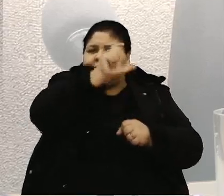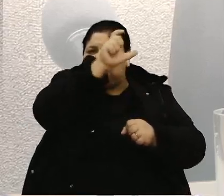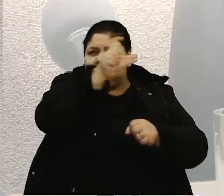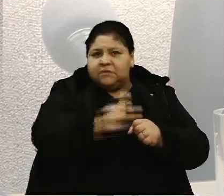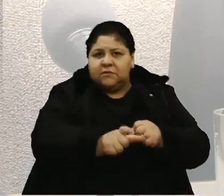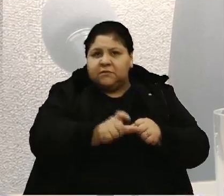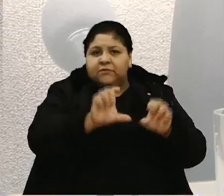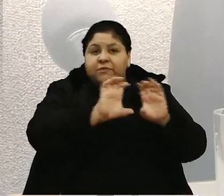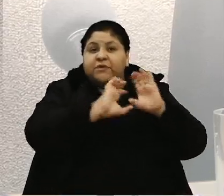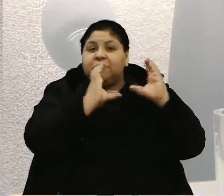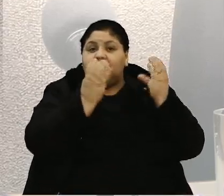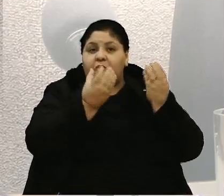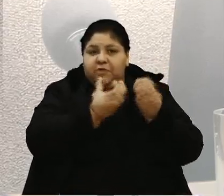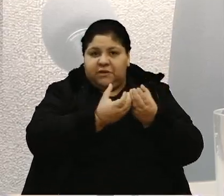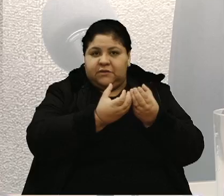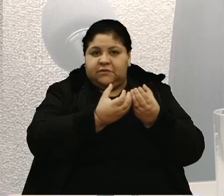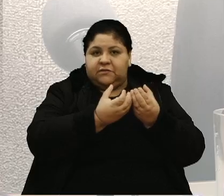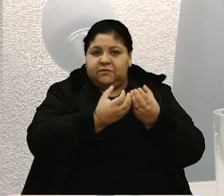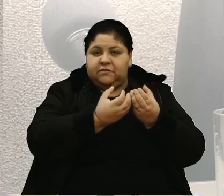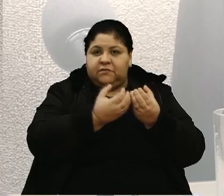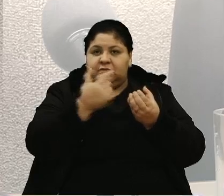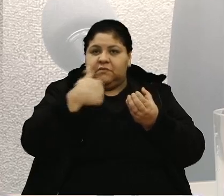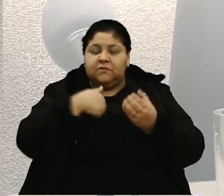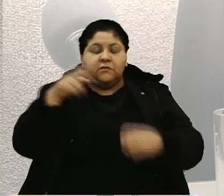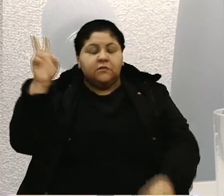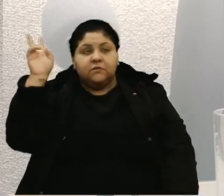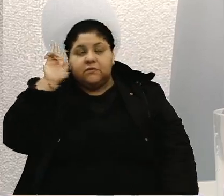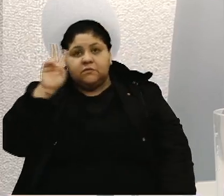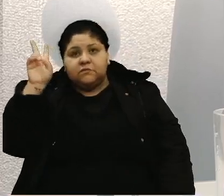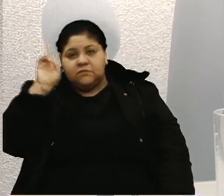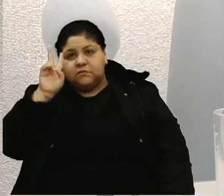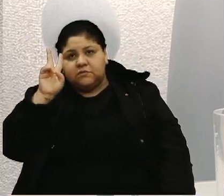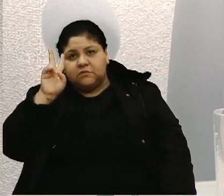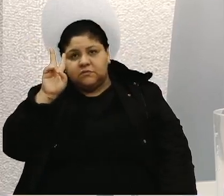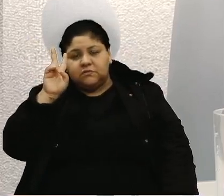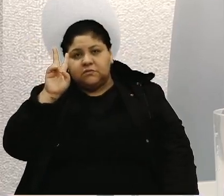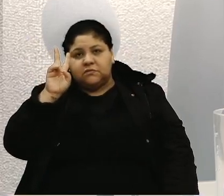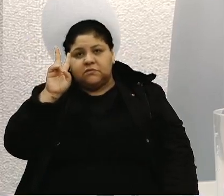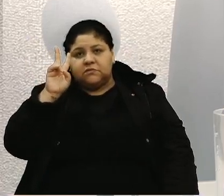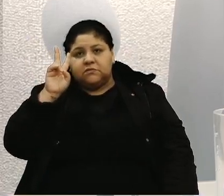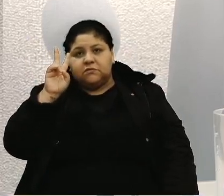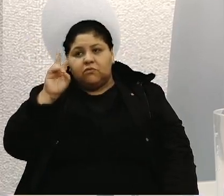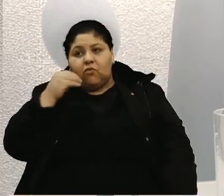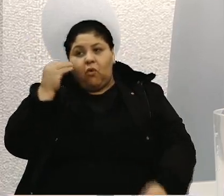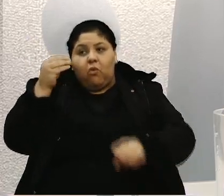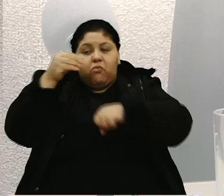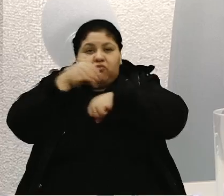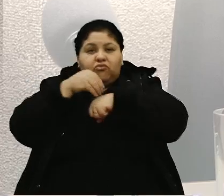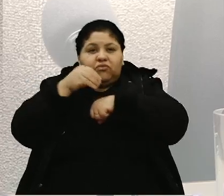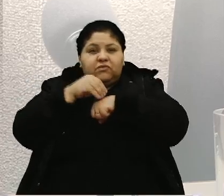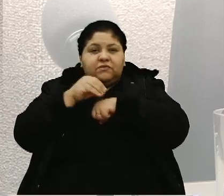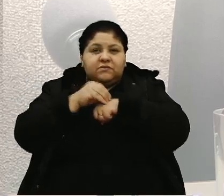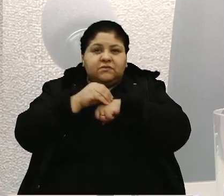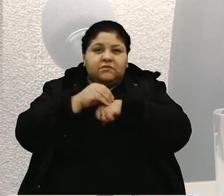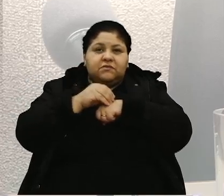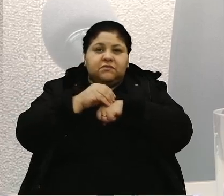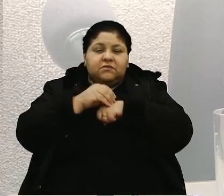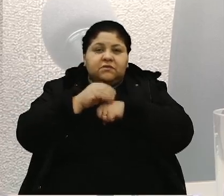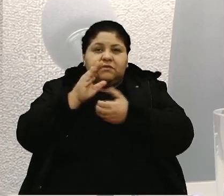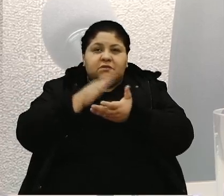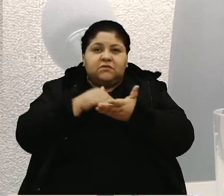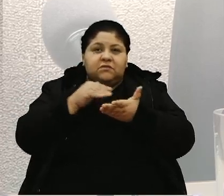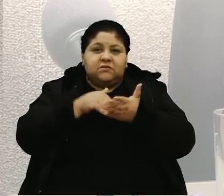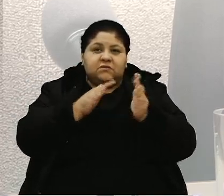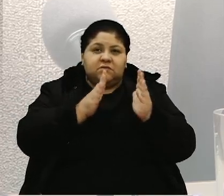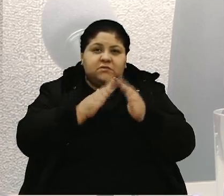da comunidade. Eu lembro que eu mandei como sugestão, na época o secretário da